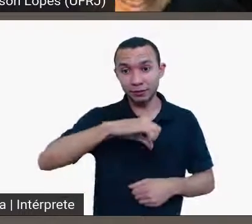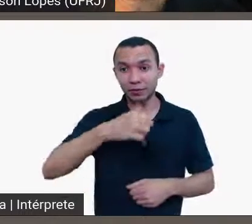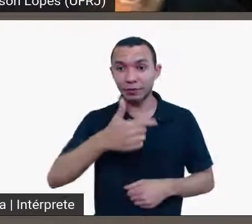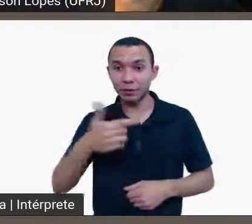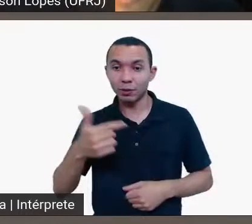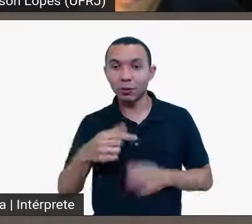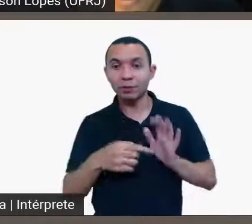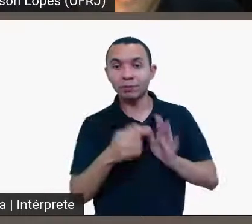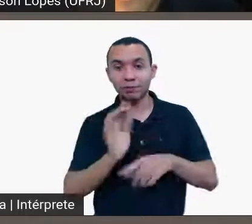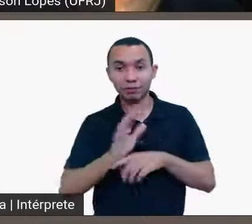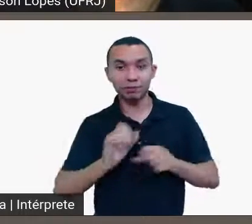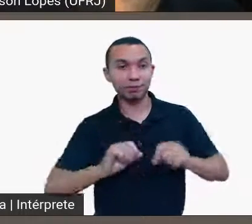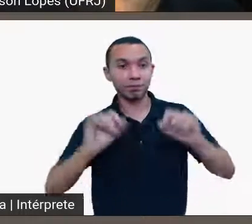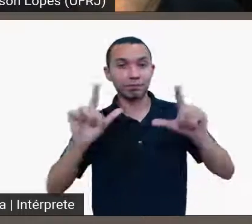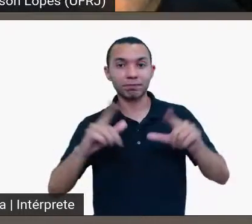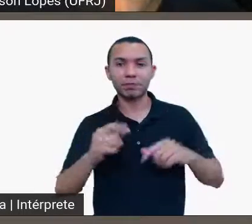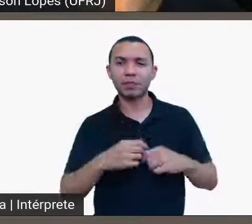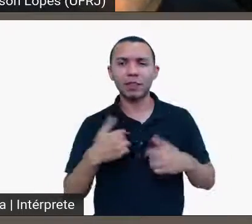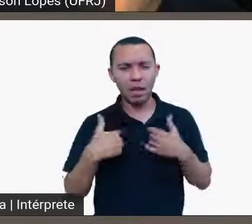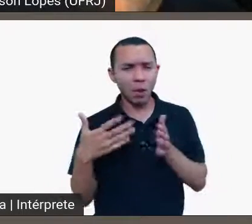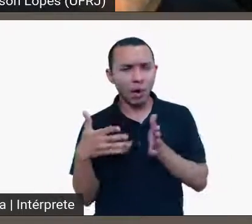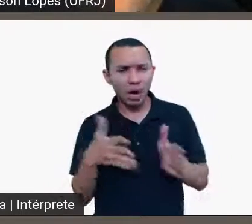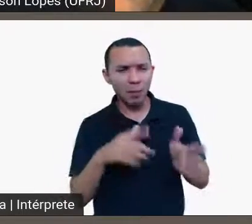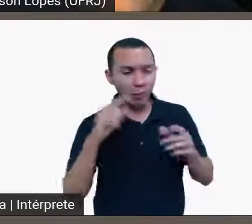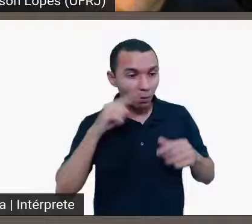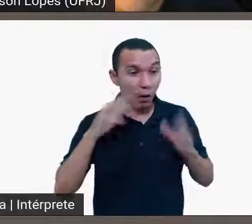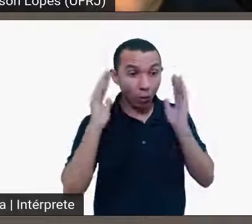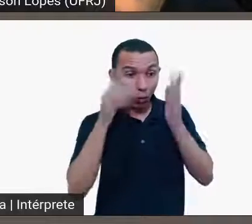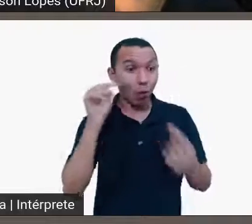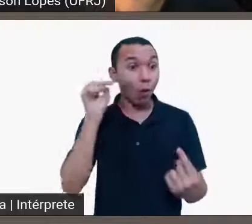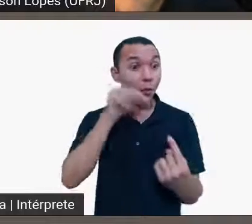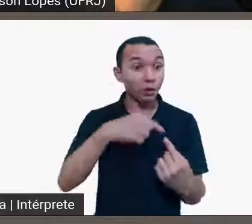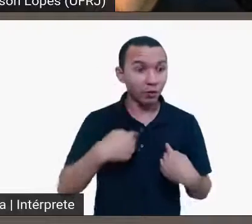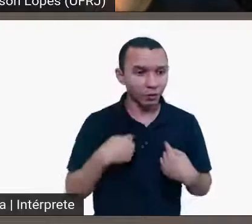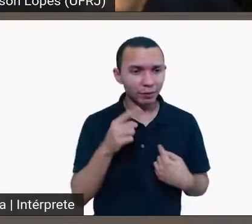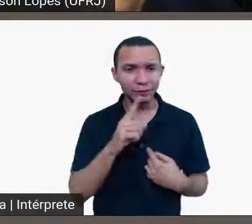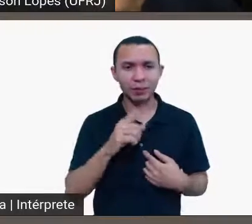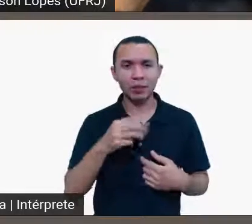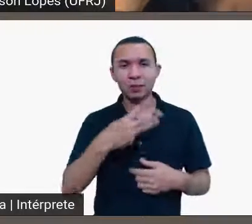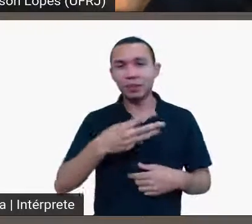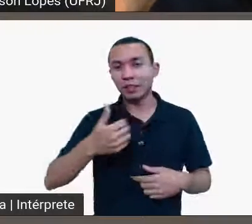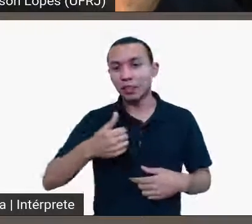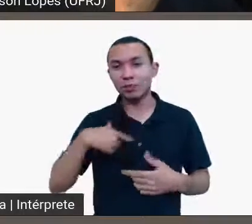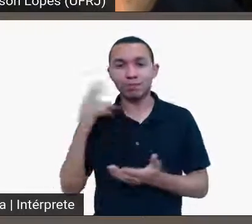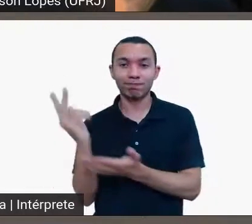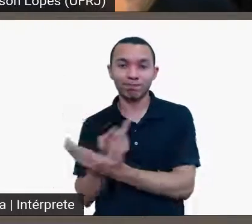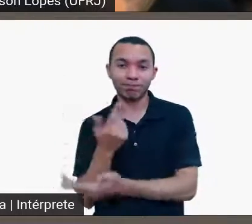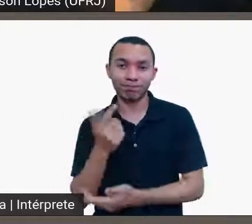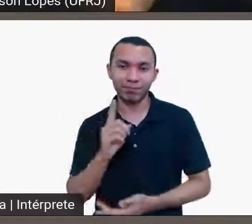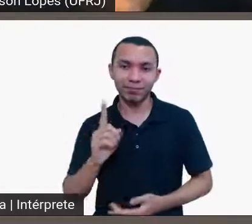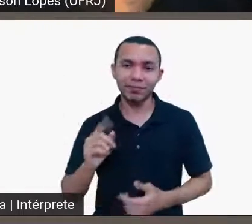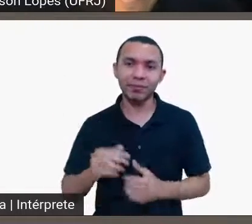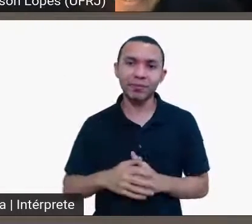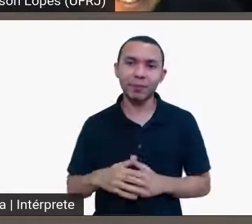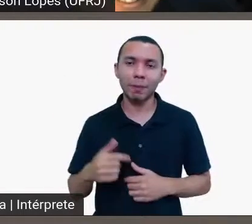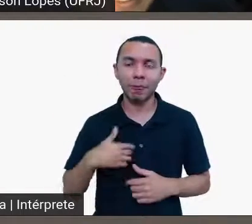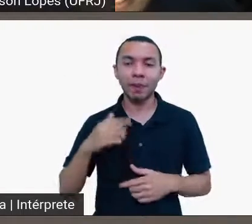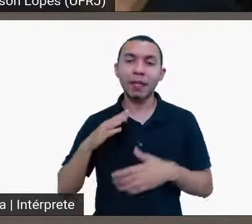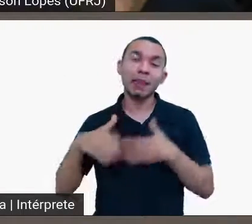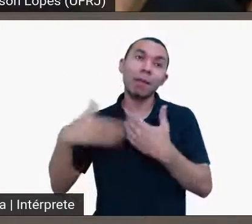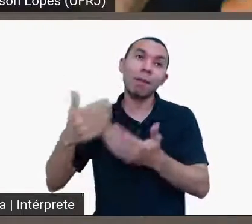Não é tanto um caminho por aí que eu queria seguir, né? 31 é um ano que não aconteceu, né? E agora tentar, daqui a 10